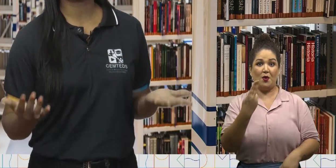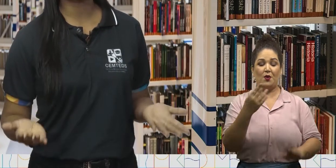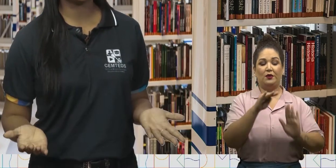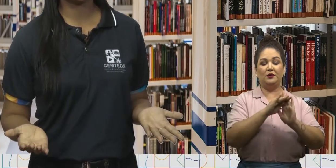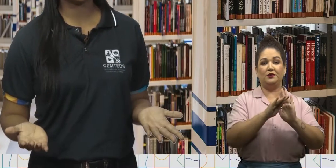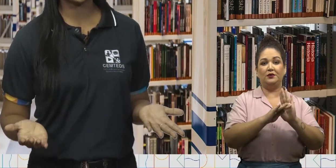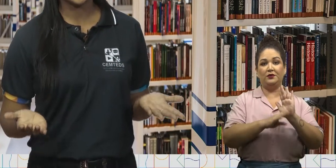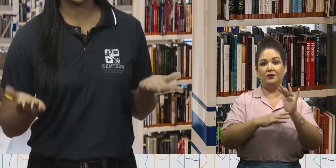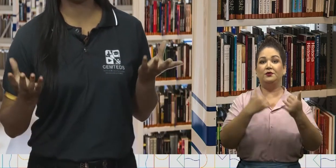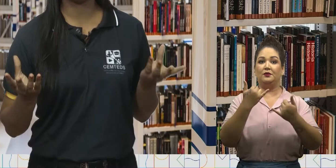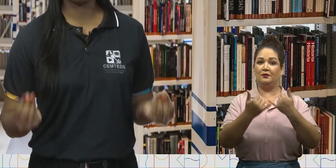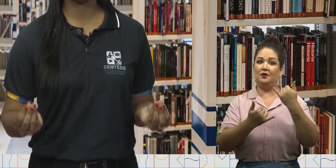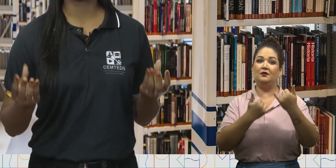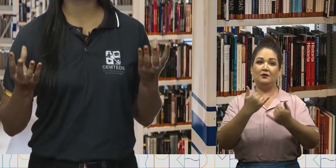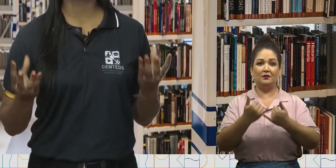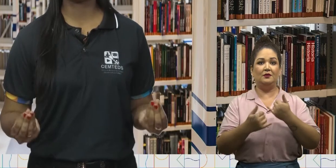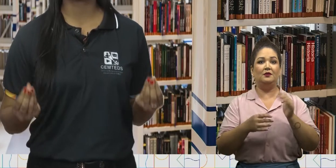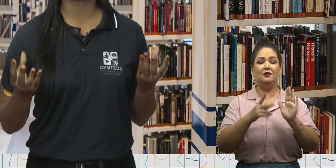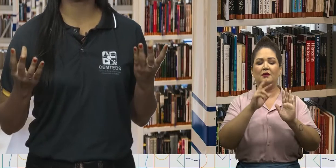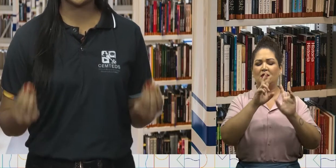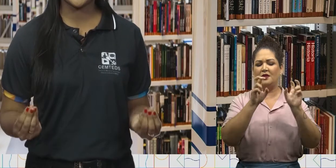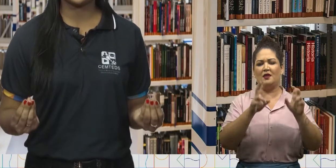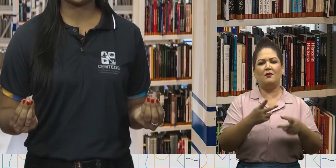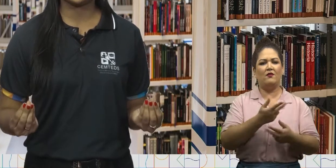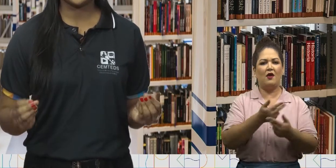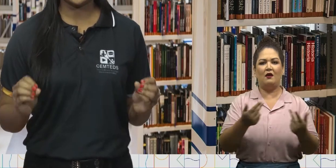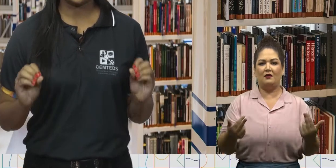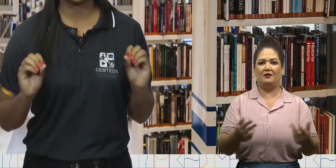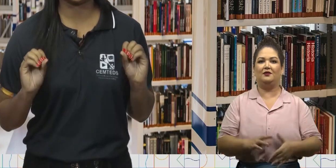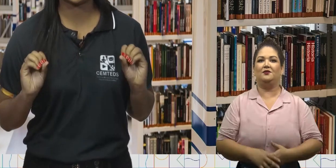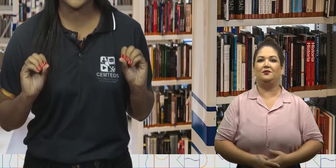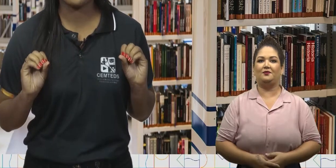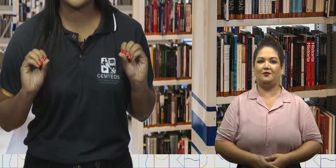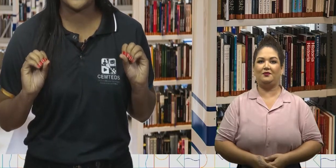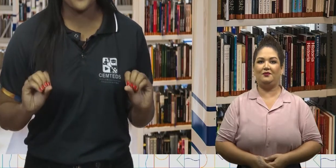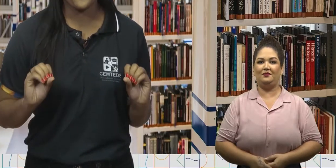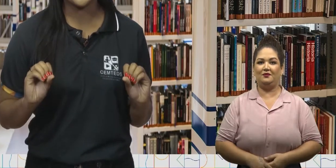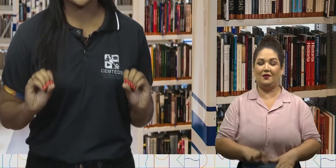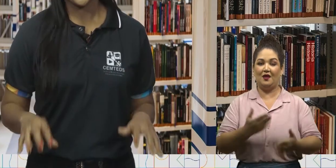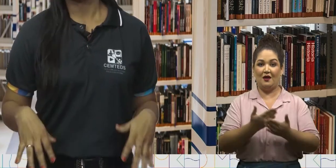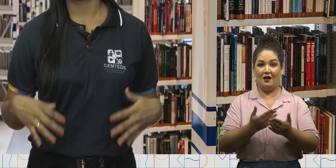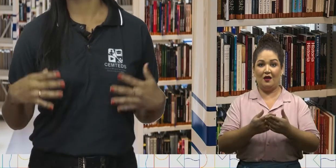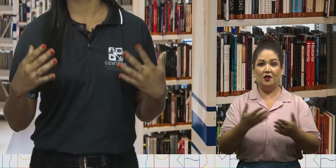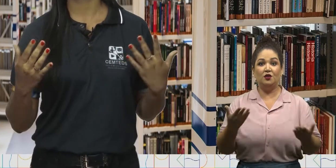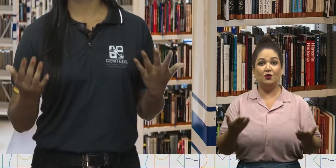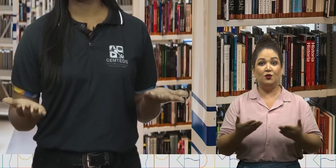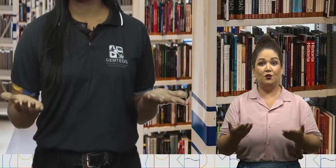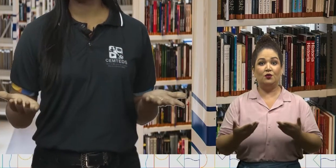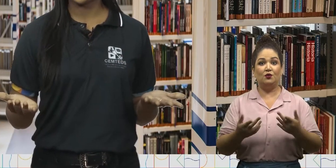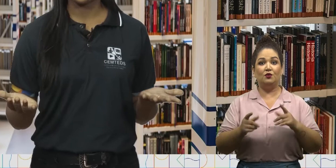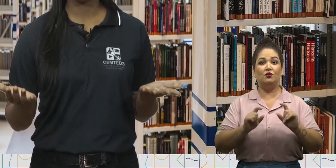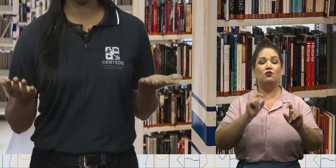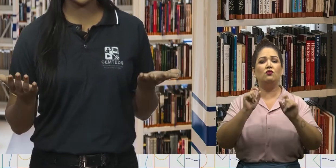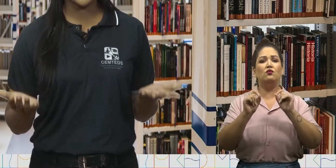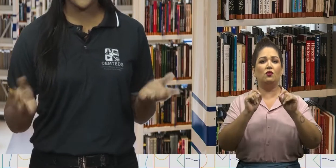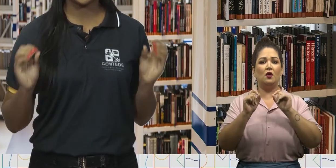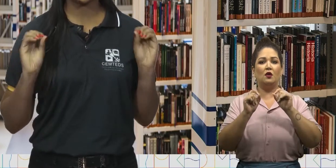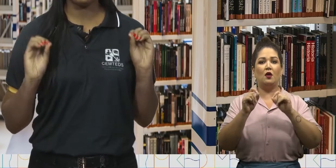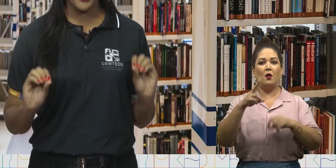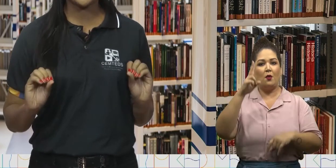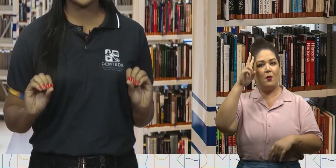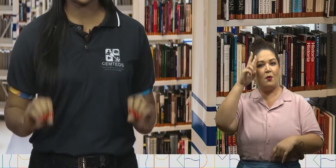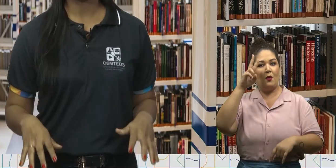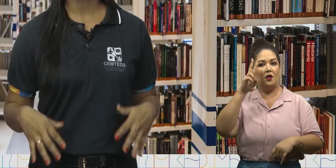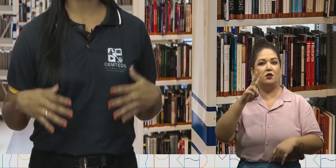ou brincadeiras e muitos outros textos. E na nossa aula de hoje, nós vamos trabalhar uma